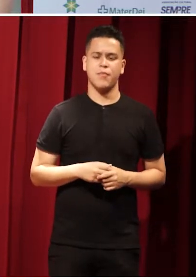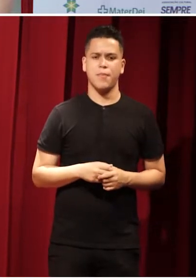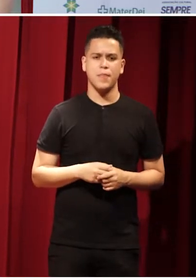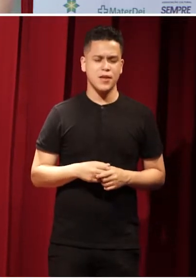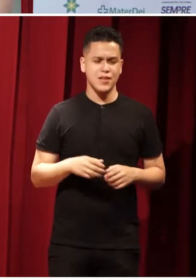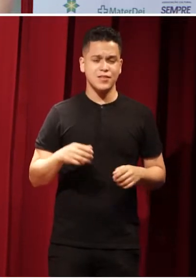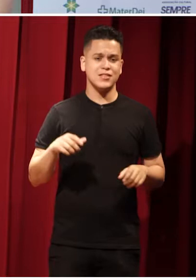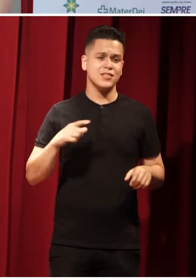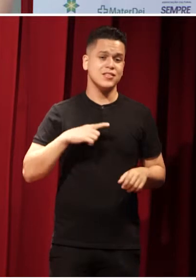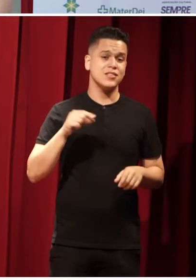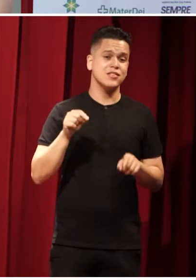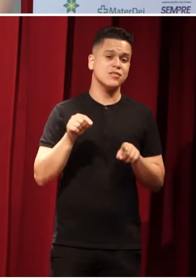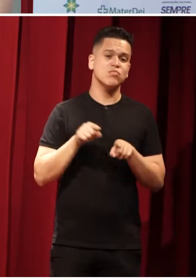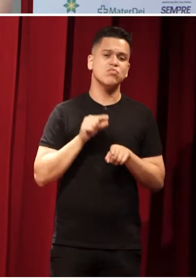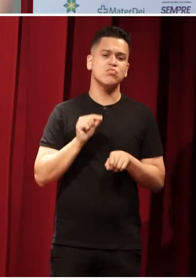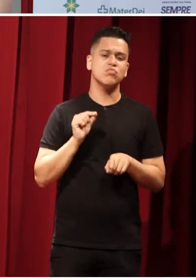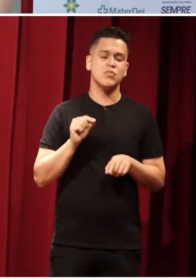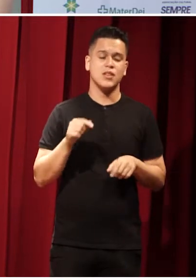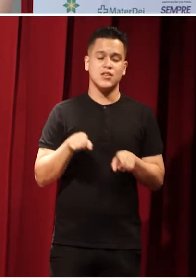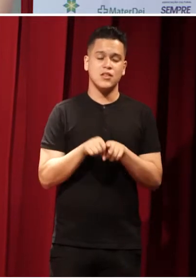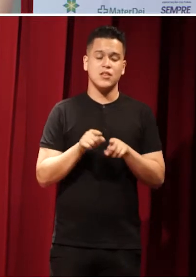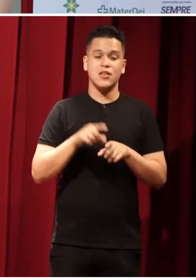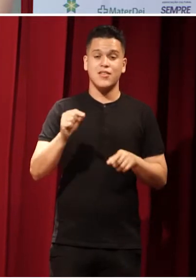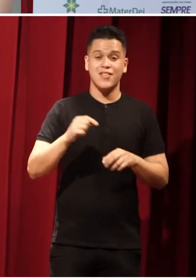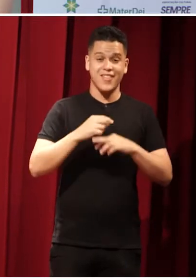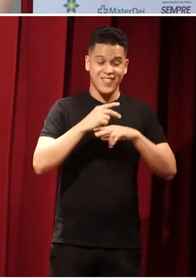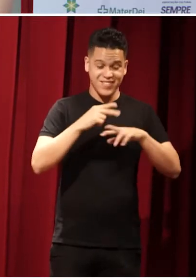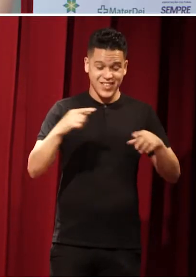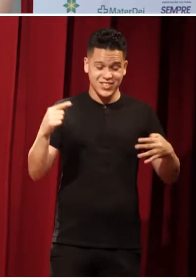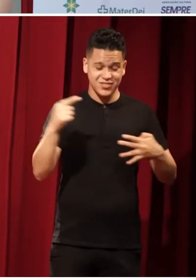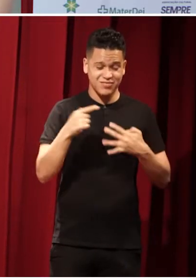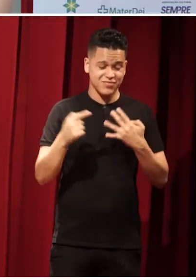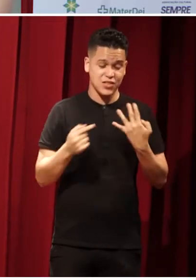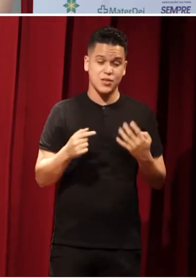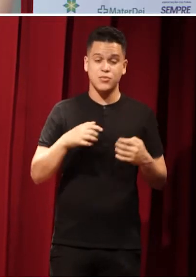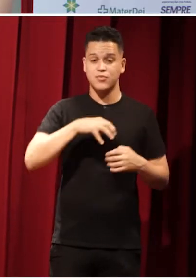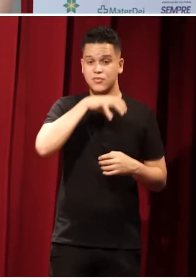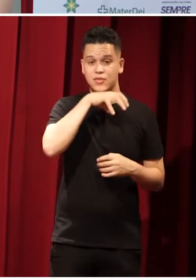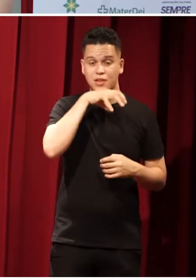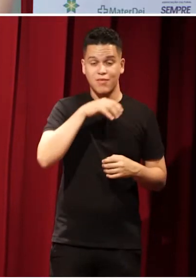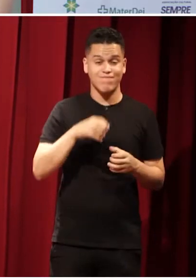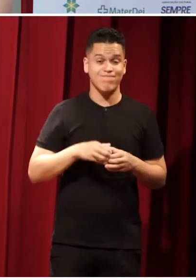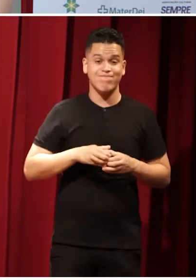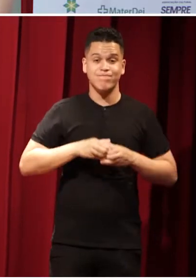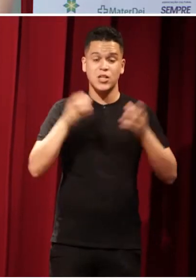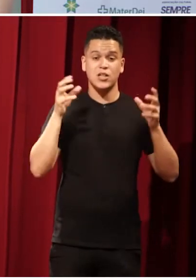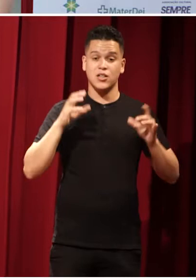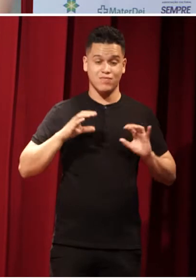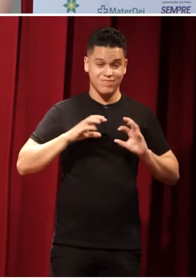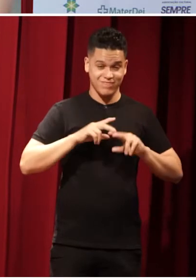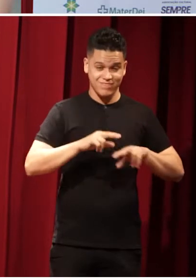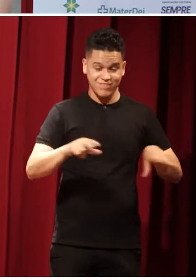concentração de biodiversidade também do planeta.